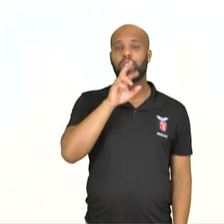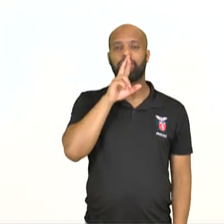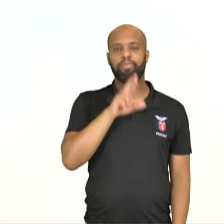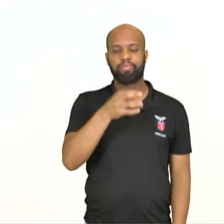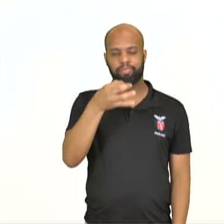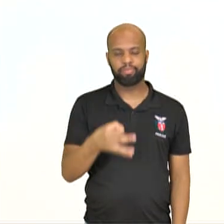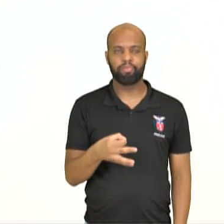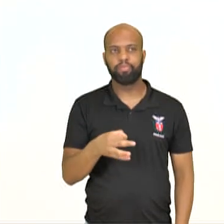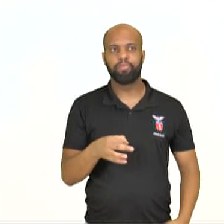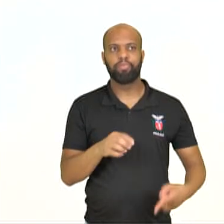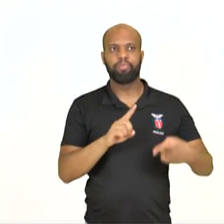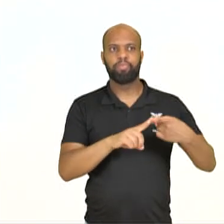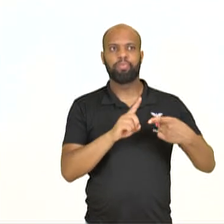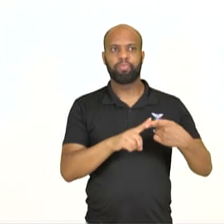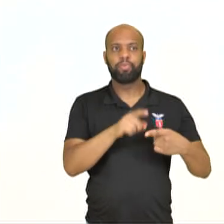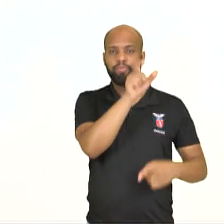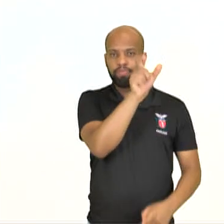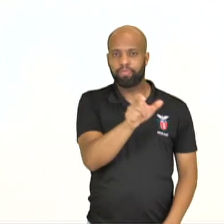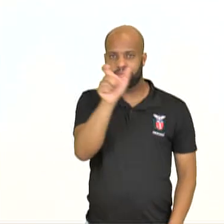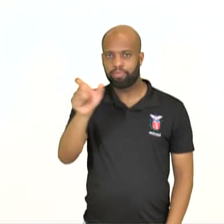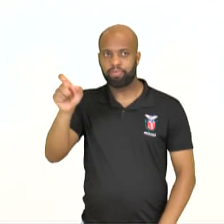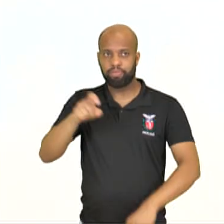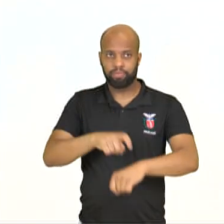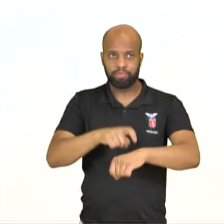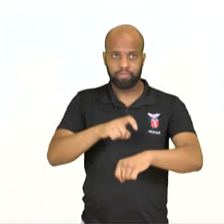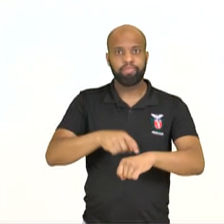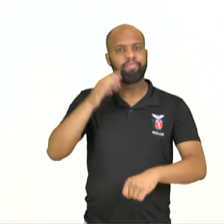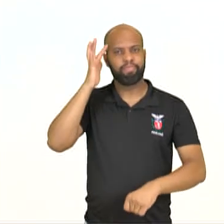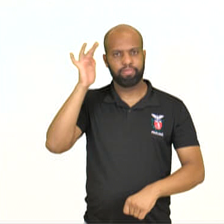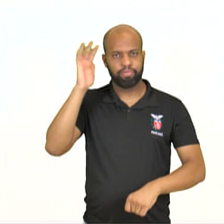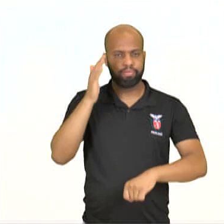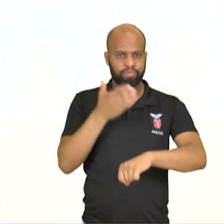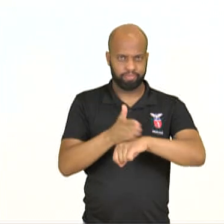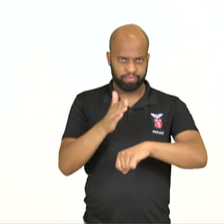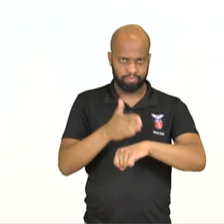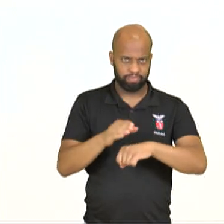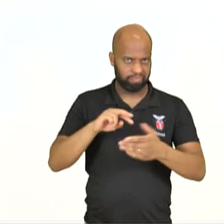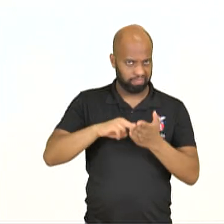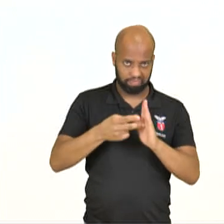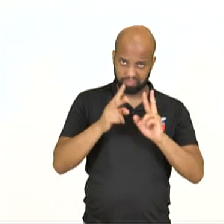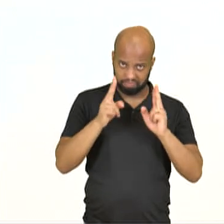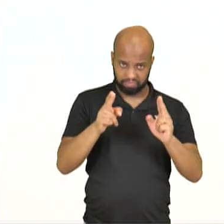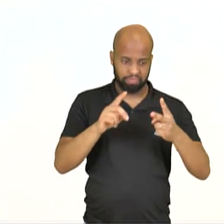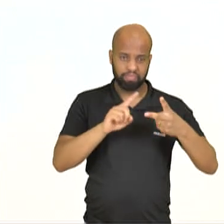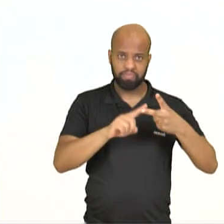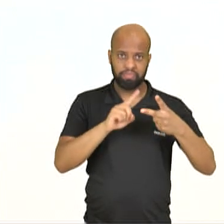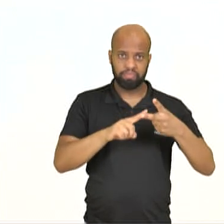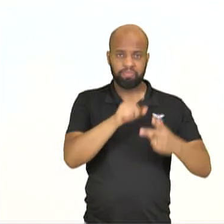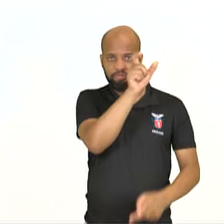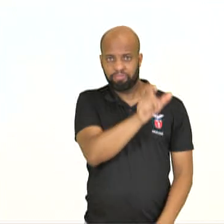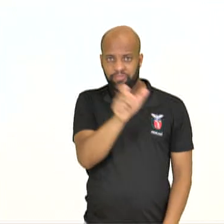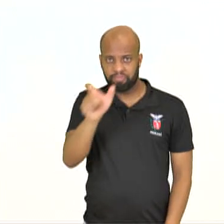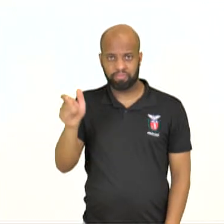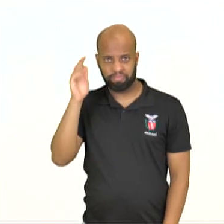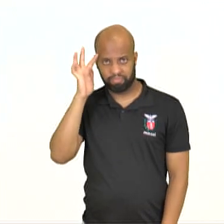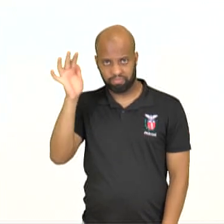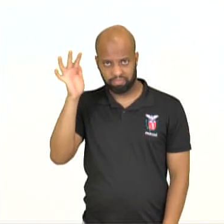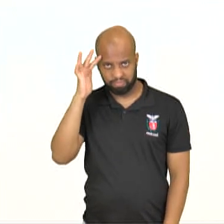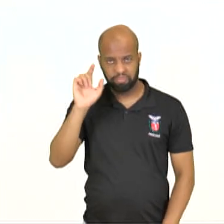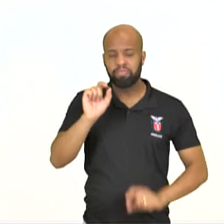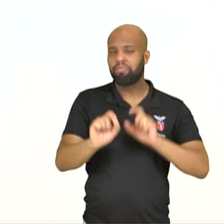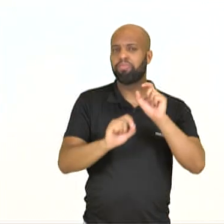alternativa correta. Fusos horários teóricos e práticos são a mesma coisa? Fusos horários teóricos levam